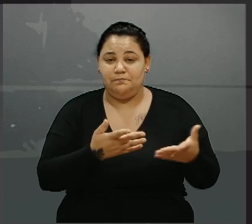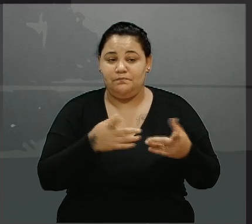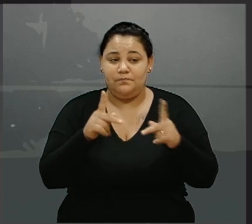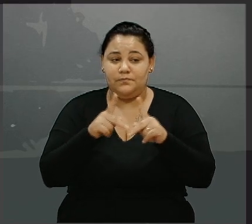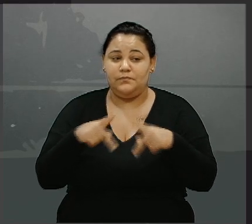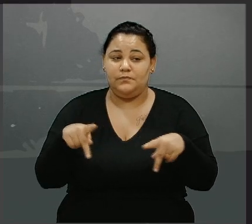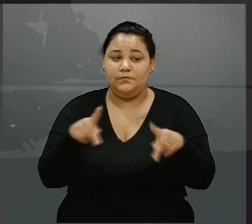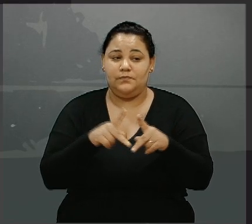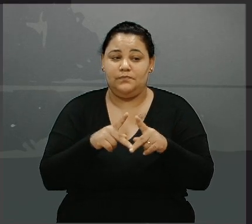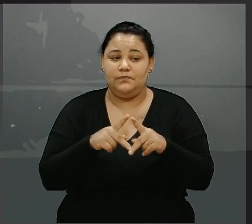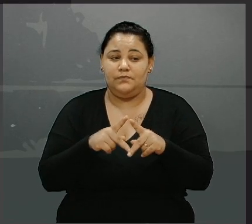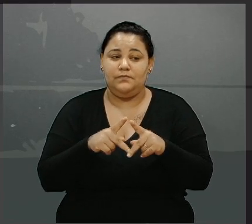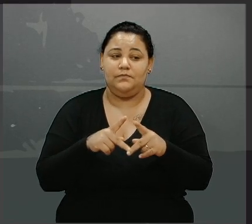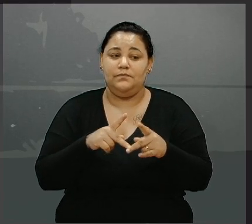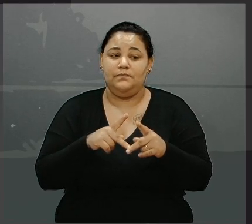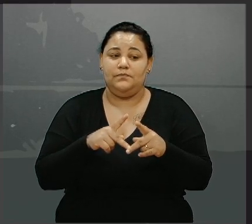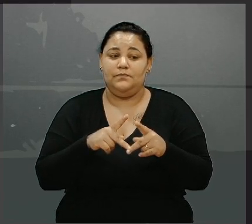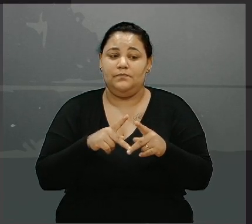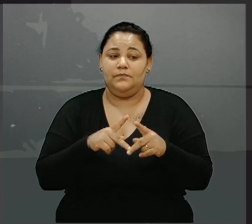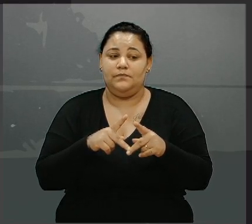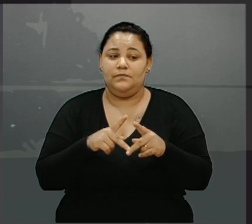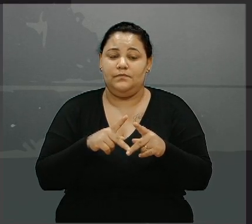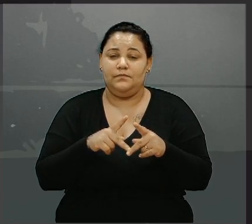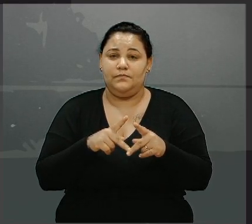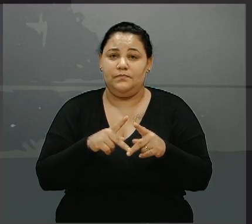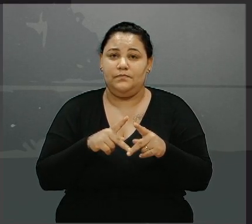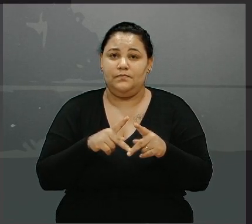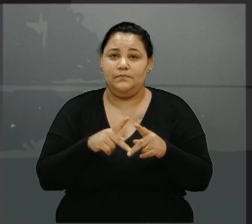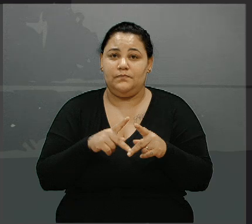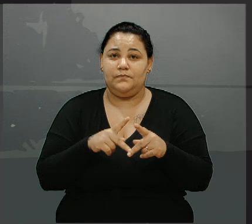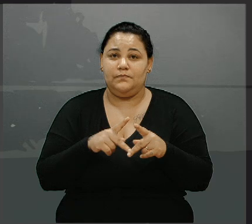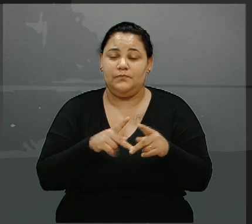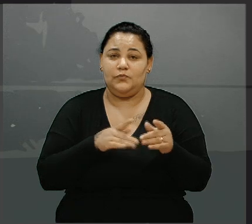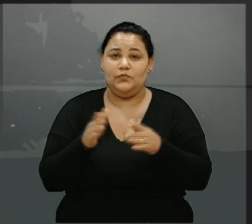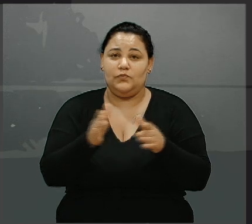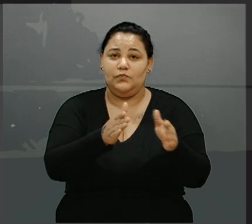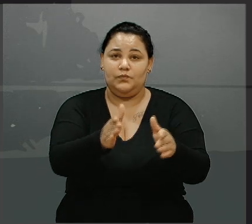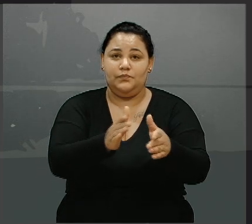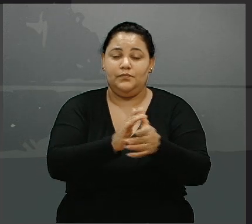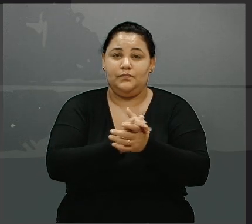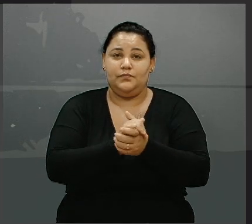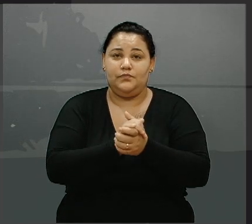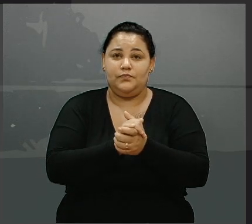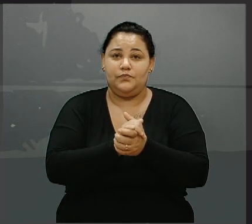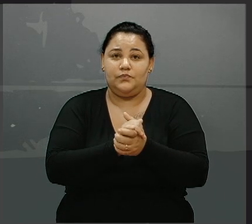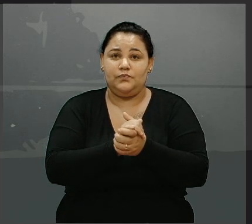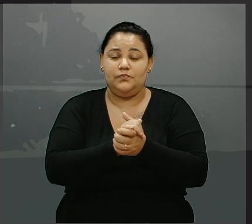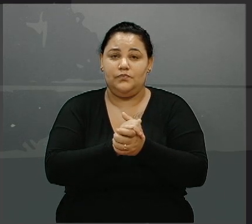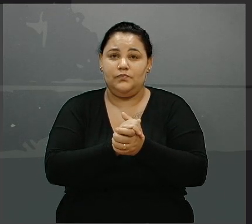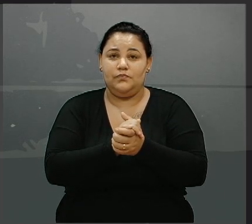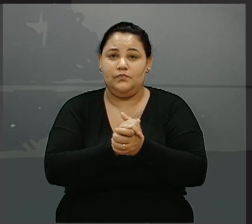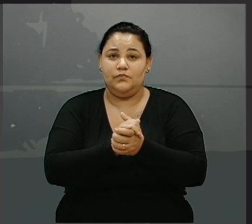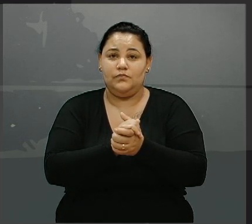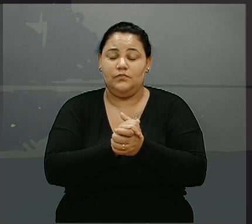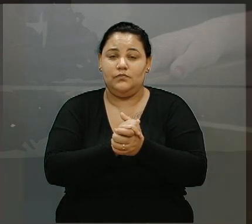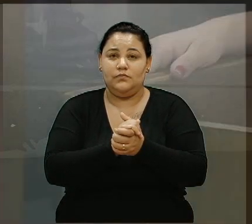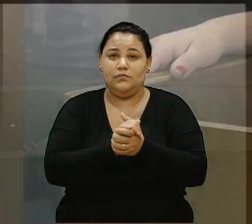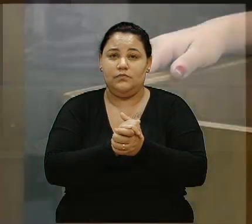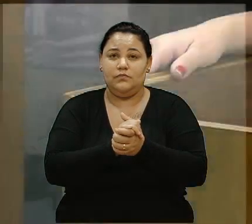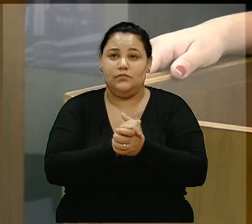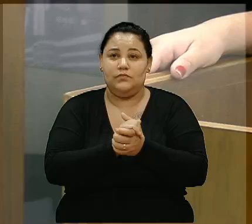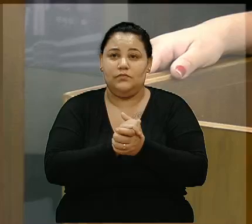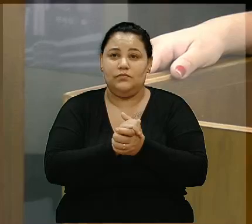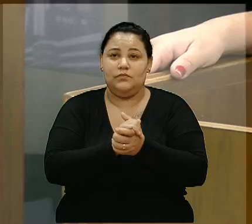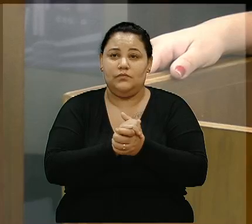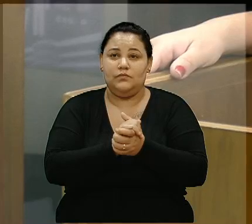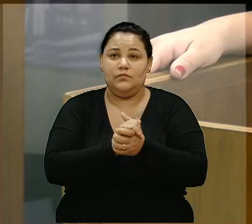realmente utiliza das nossas rodovias. A gente vai para Santa Catarina, a gente pode passar em 10